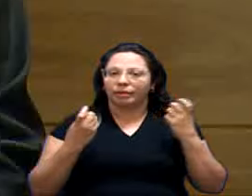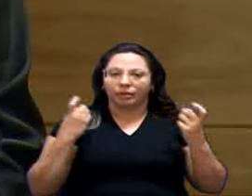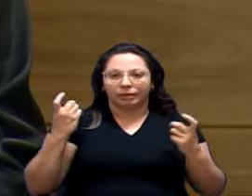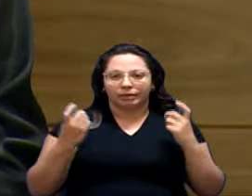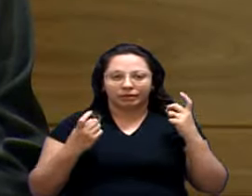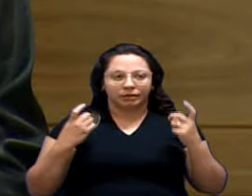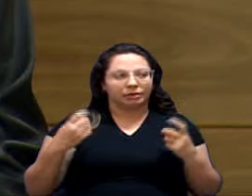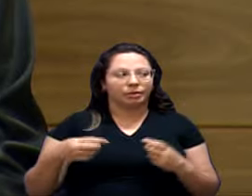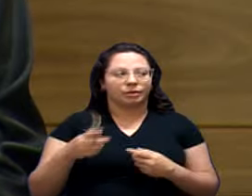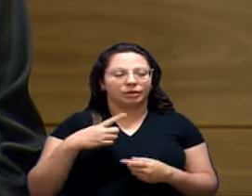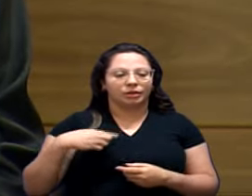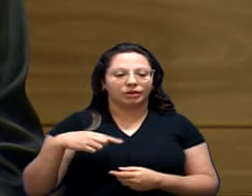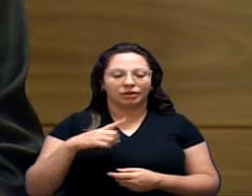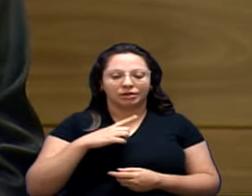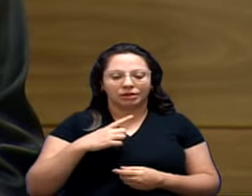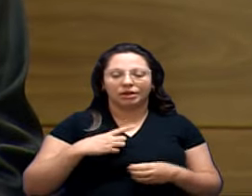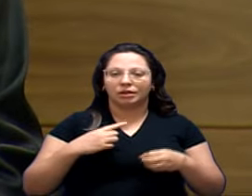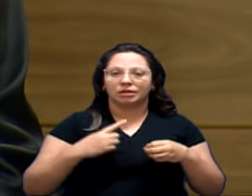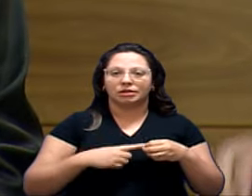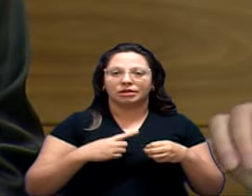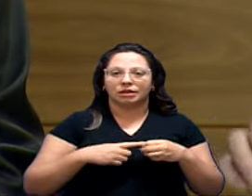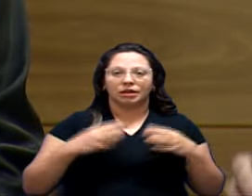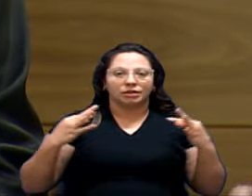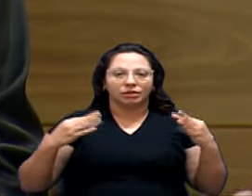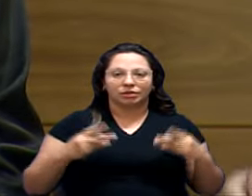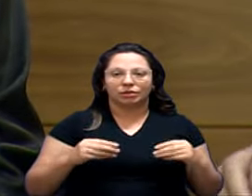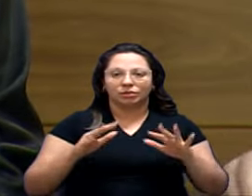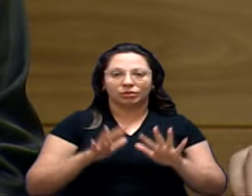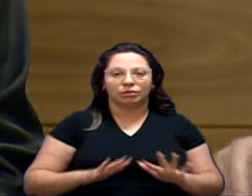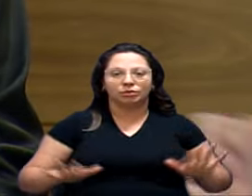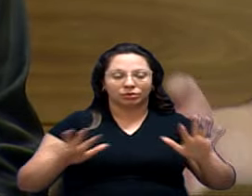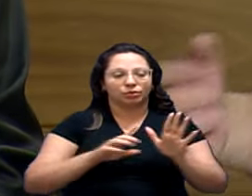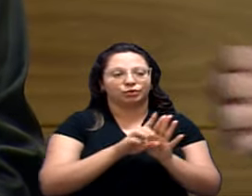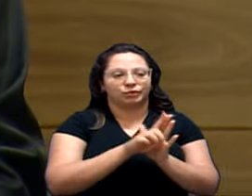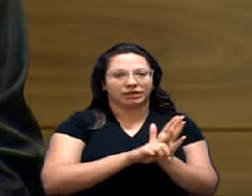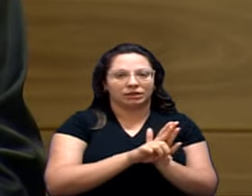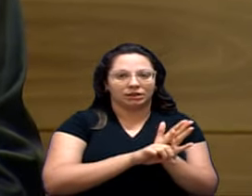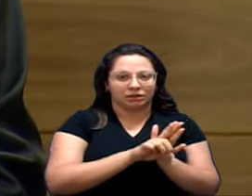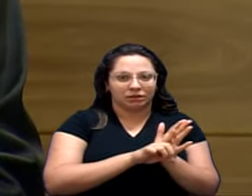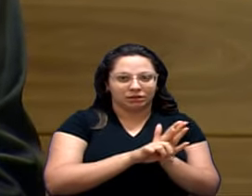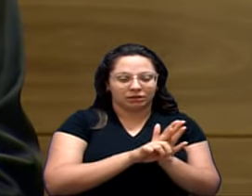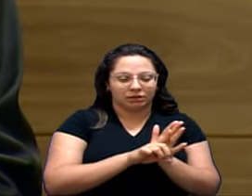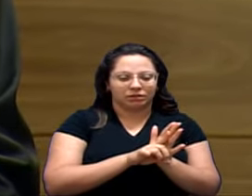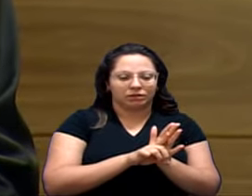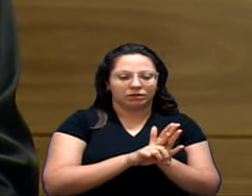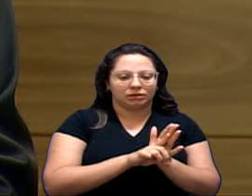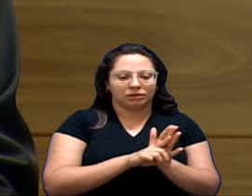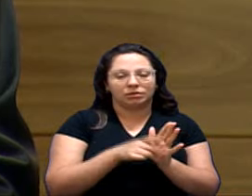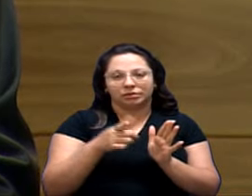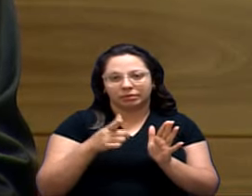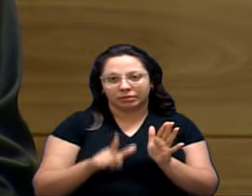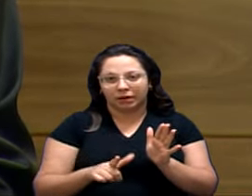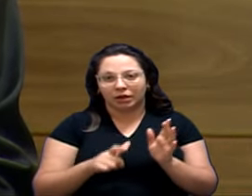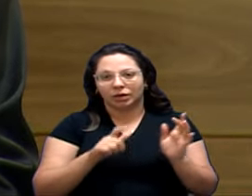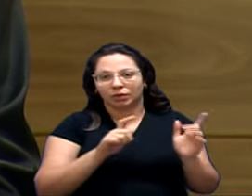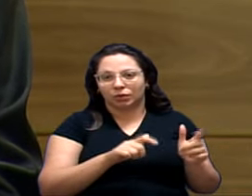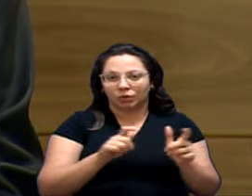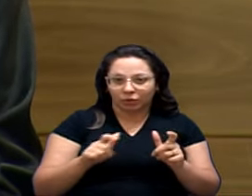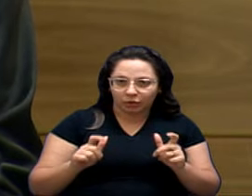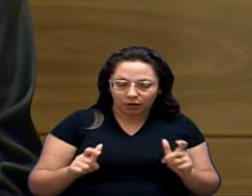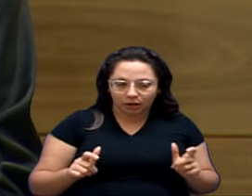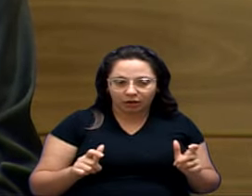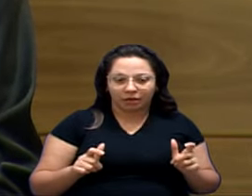tem na cidade toda né então tanto a fiscalização como essa ocupação de Várzea e